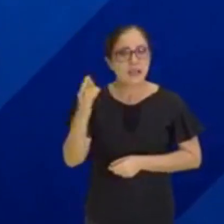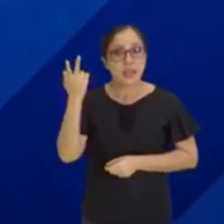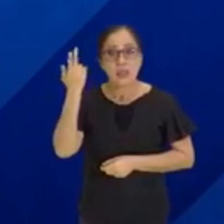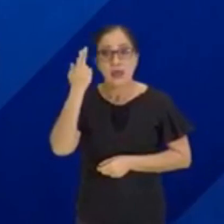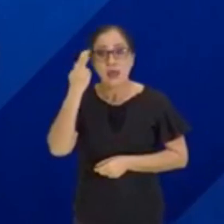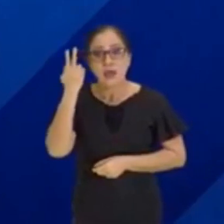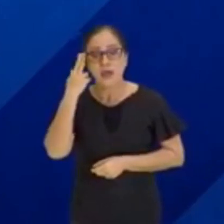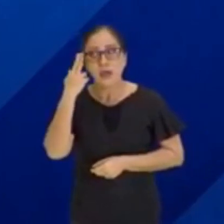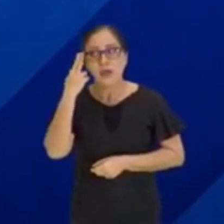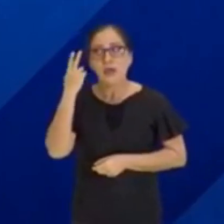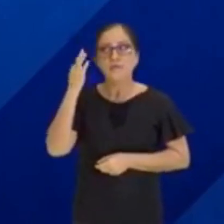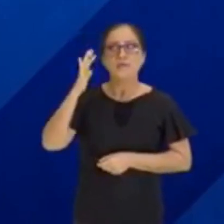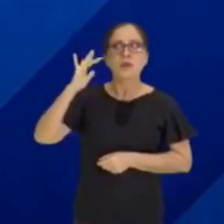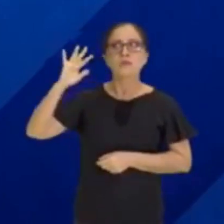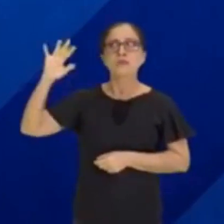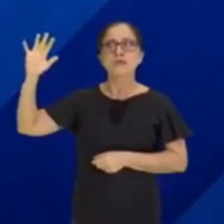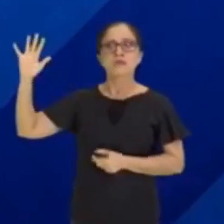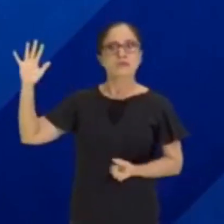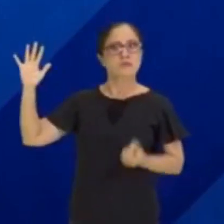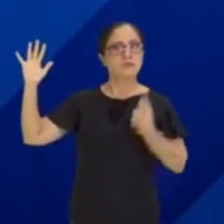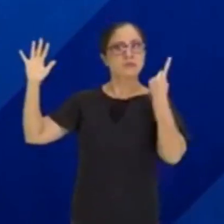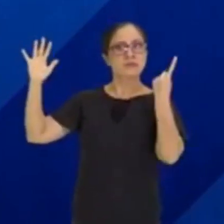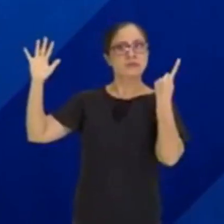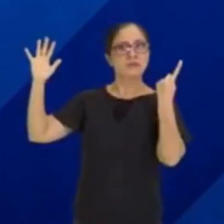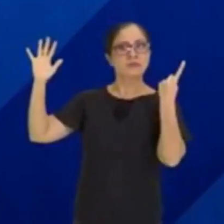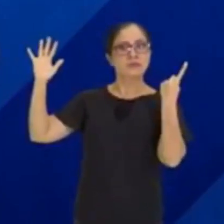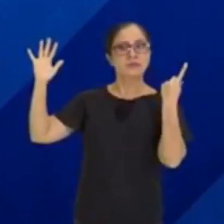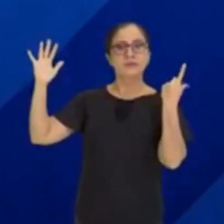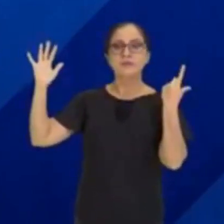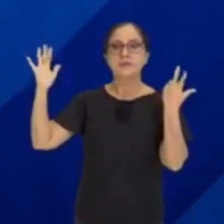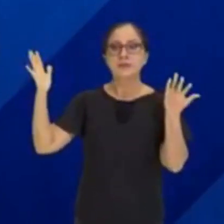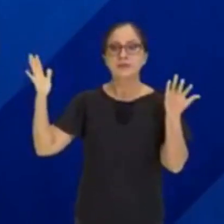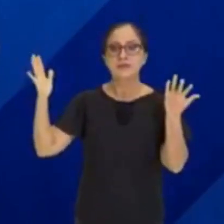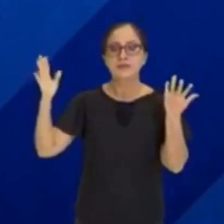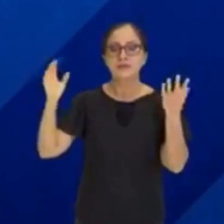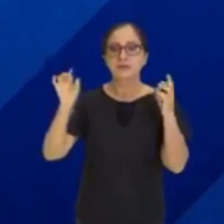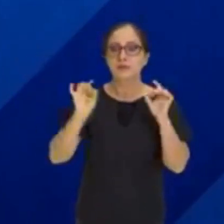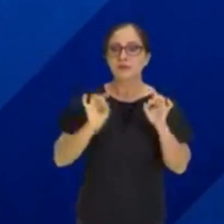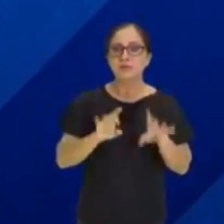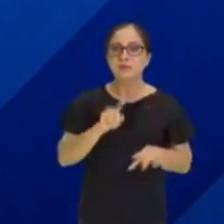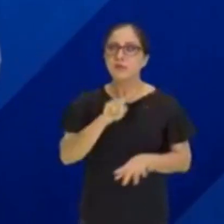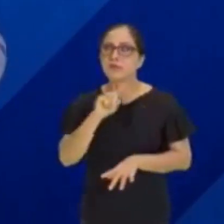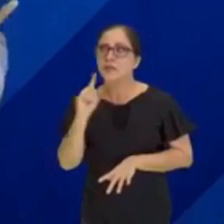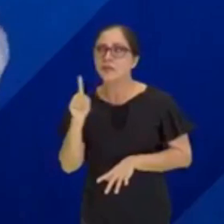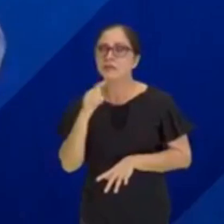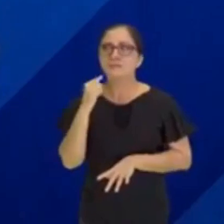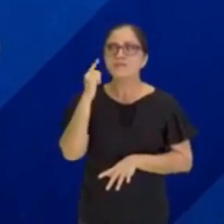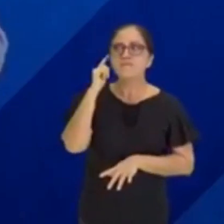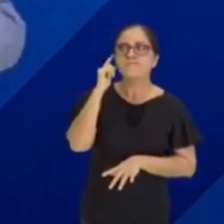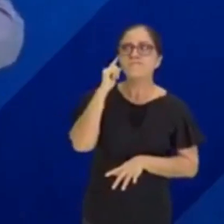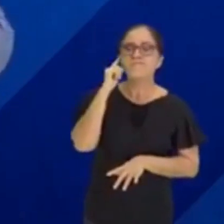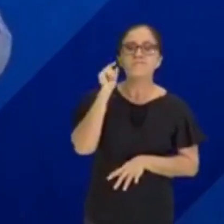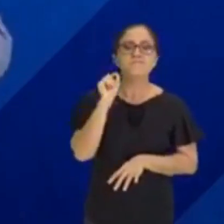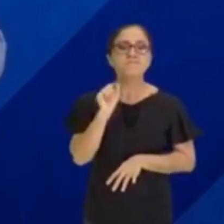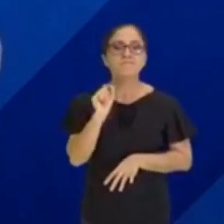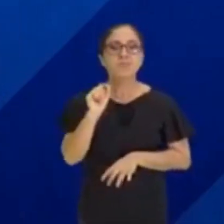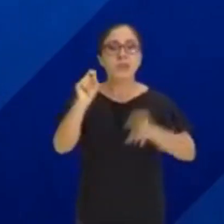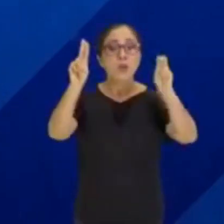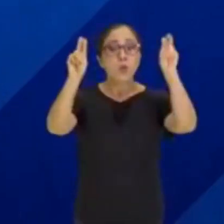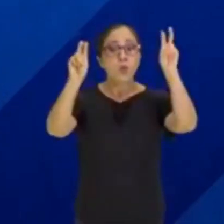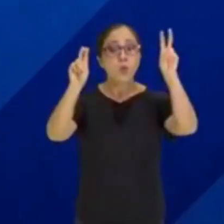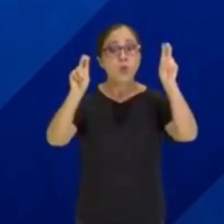sonho muito estranho, muito esquisito. É só nós pararmos para pensar sobre